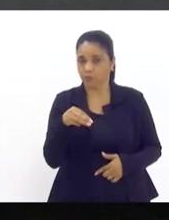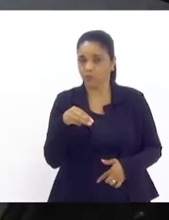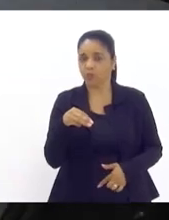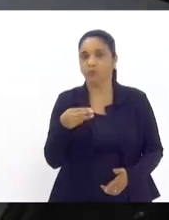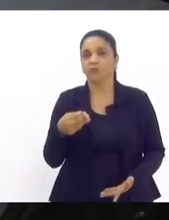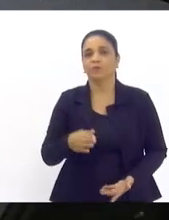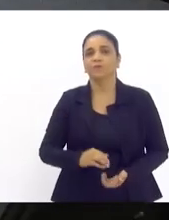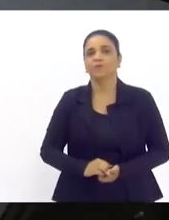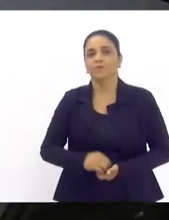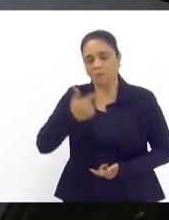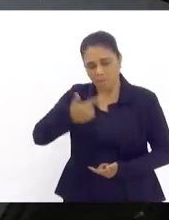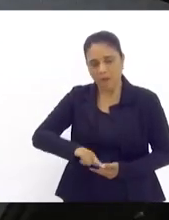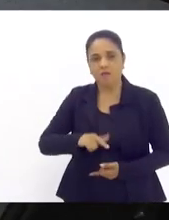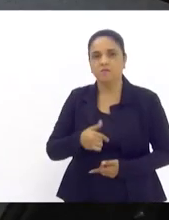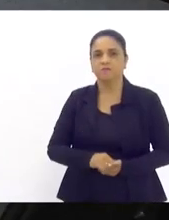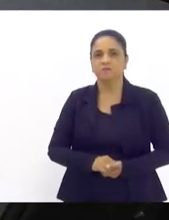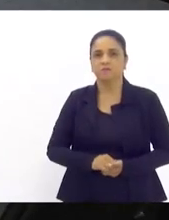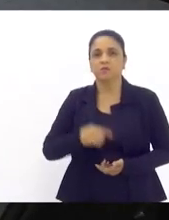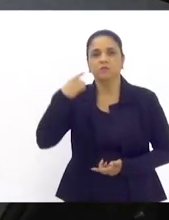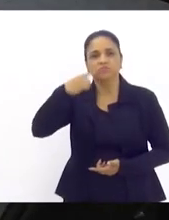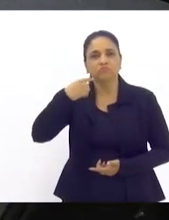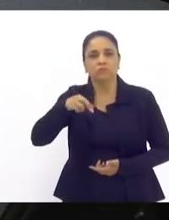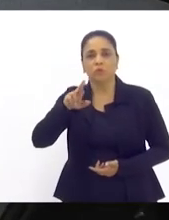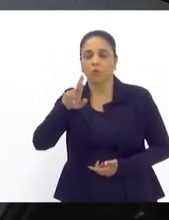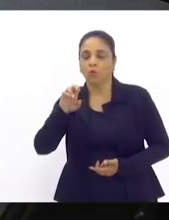inscrito, que é o deputado Rodrigo Amorim.